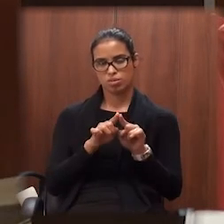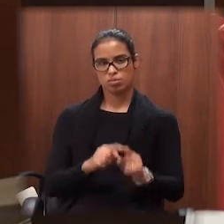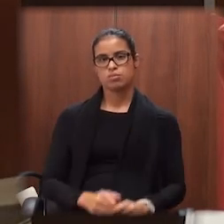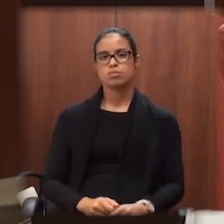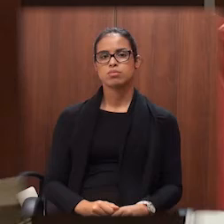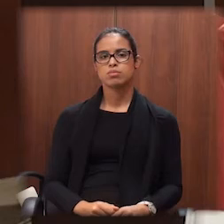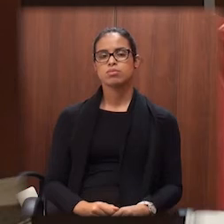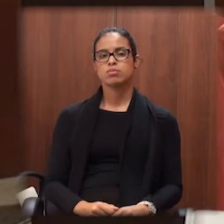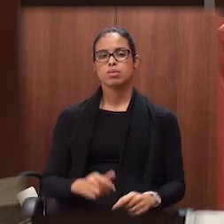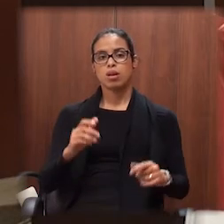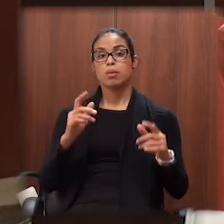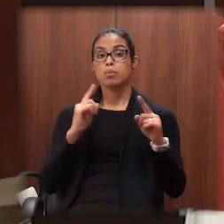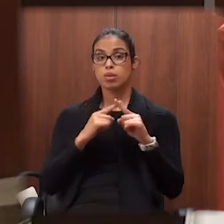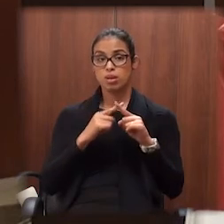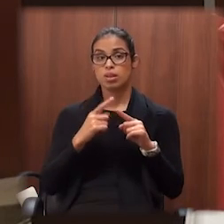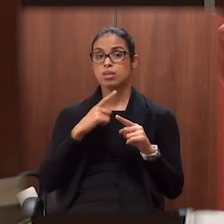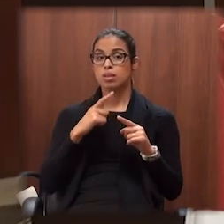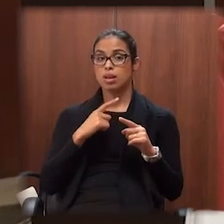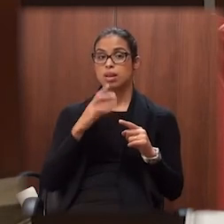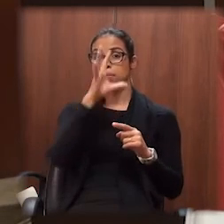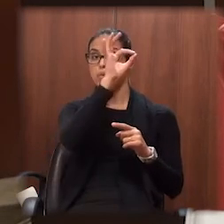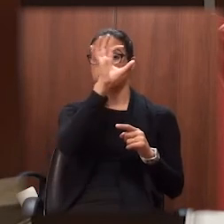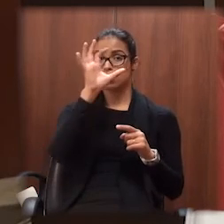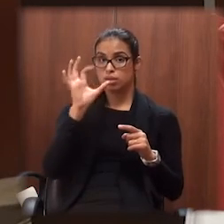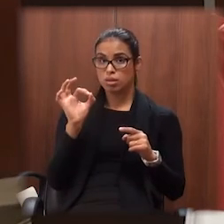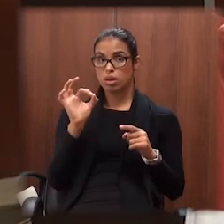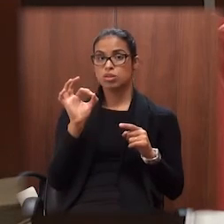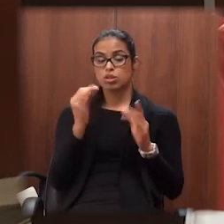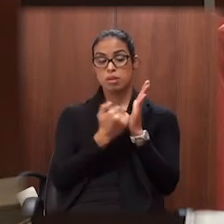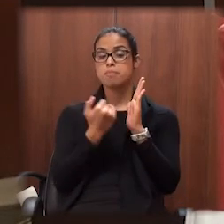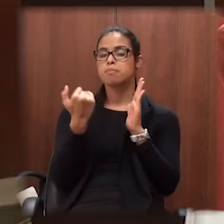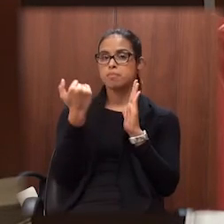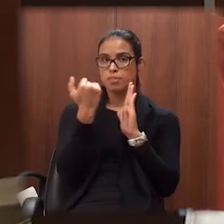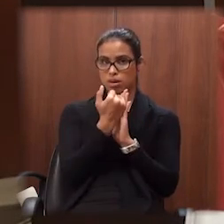uma alta porcentagem que